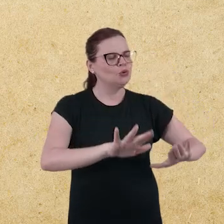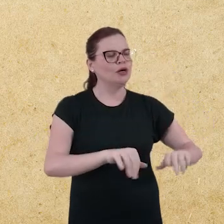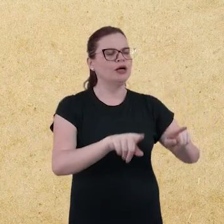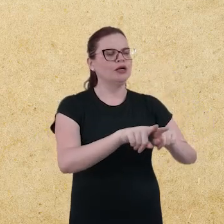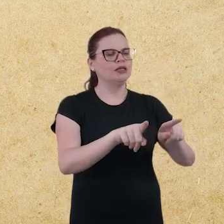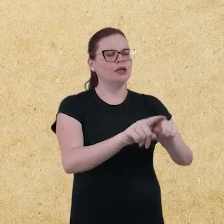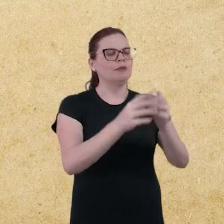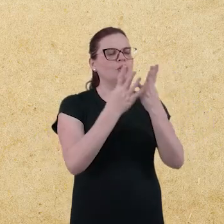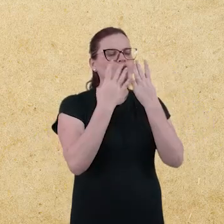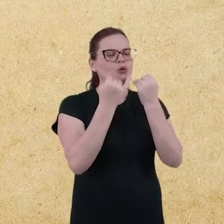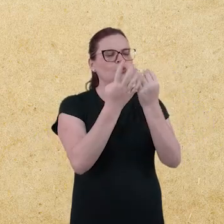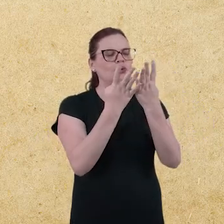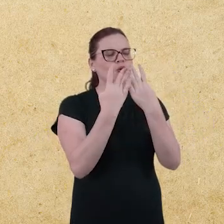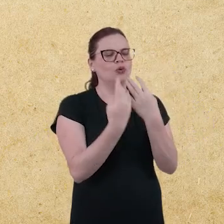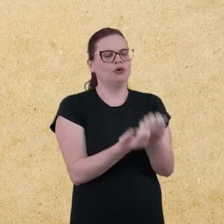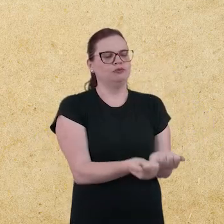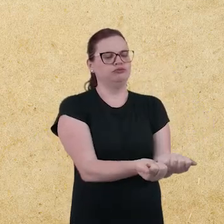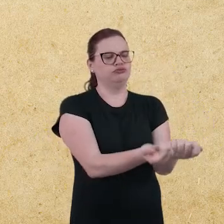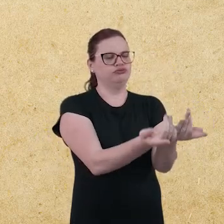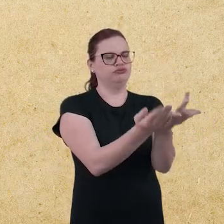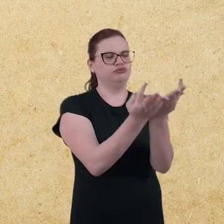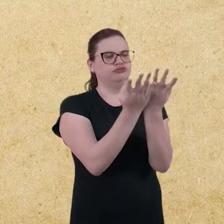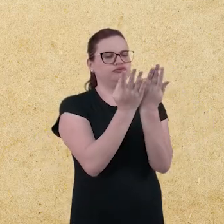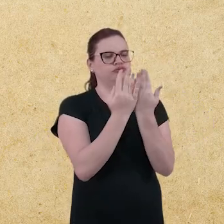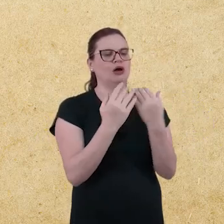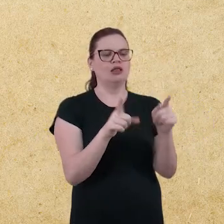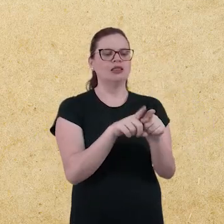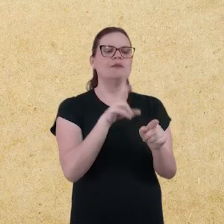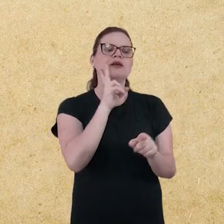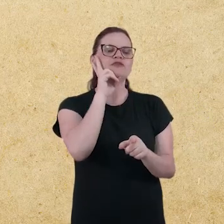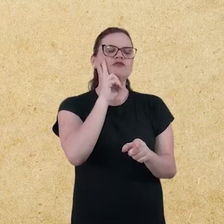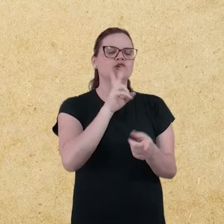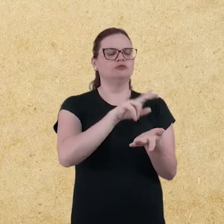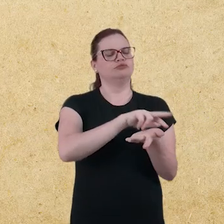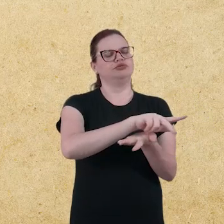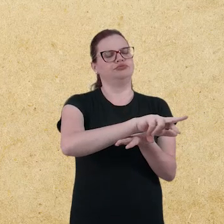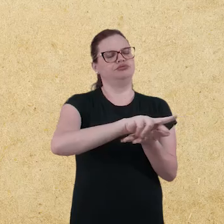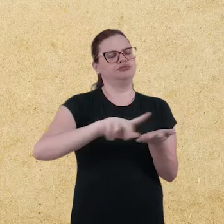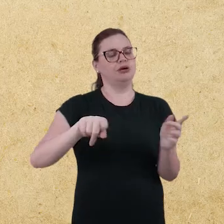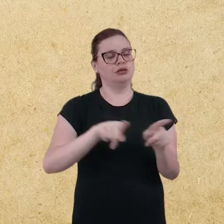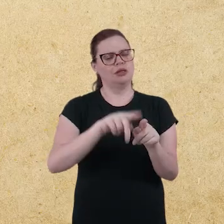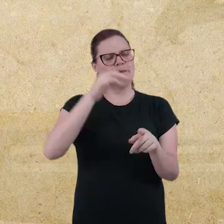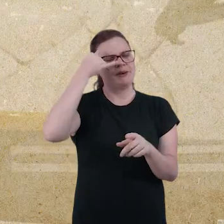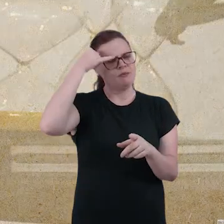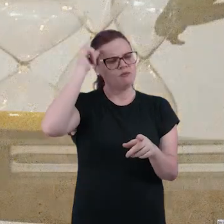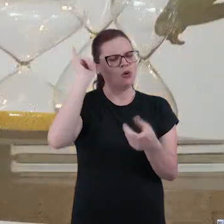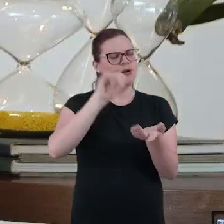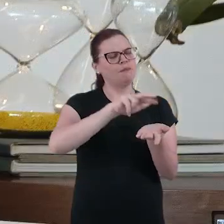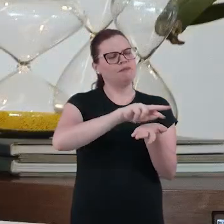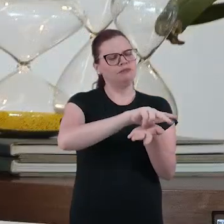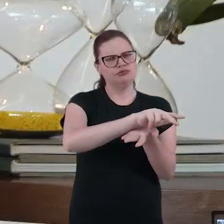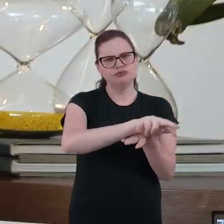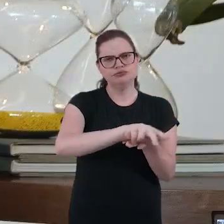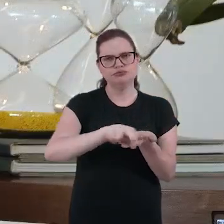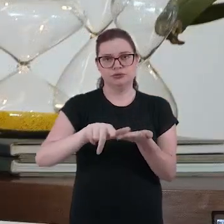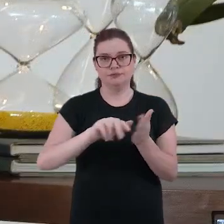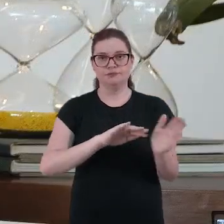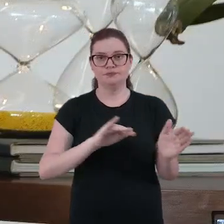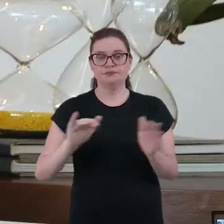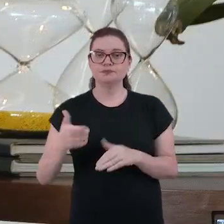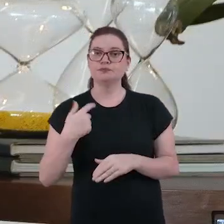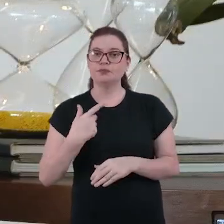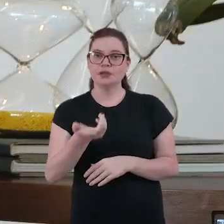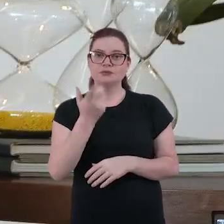das gorduras da terra e da abundância de trigo e de mosto. Então, no episódio anterior, nós vimos a luta